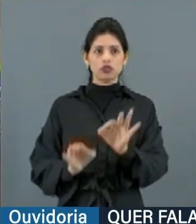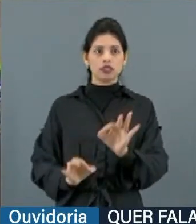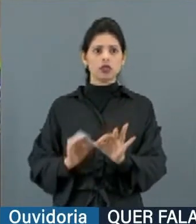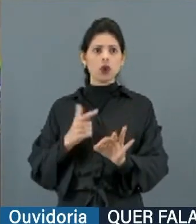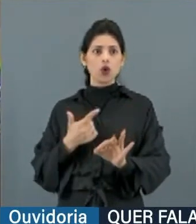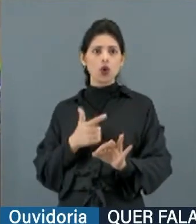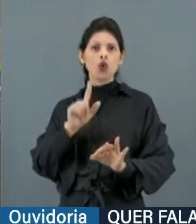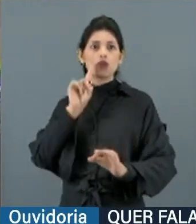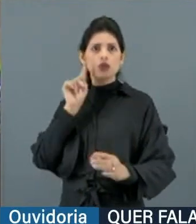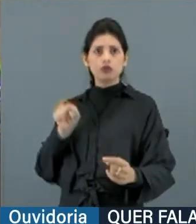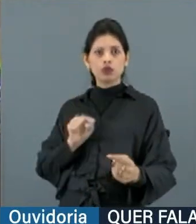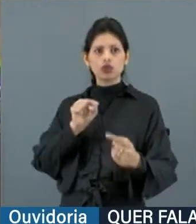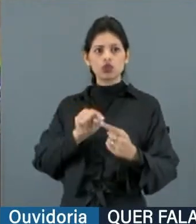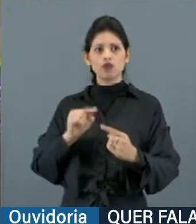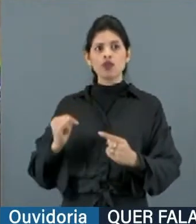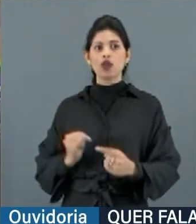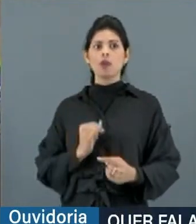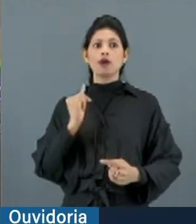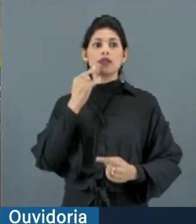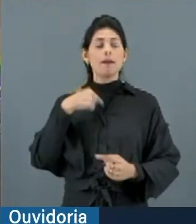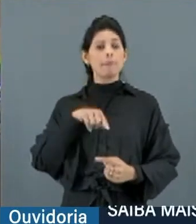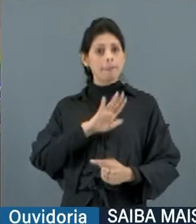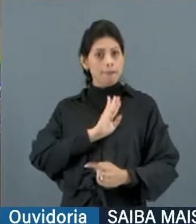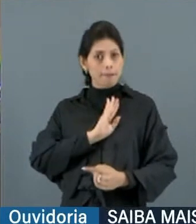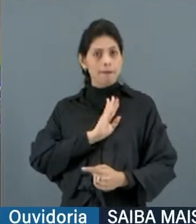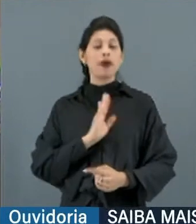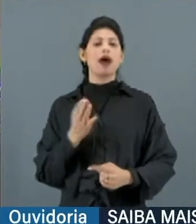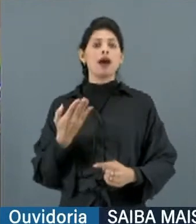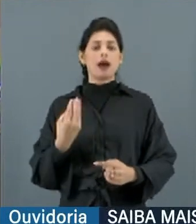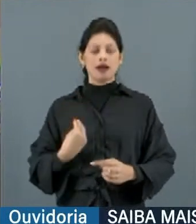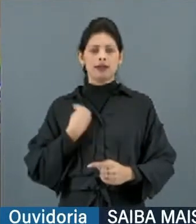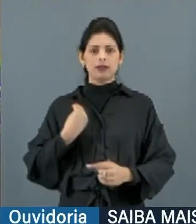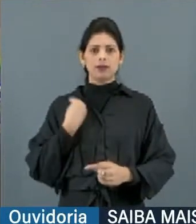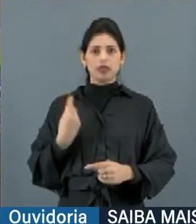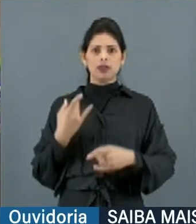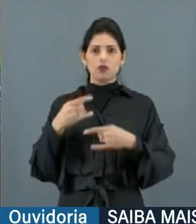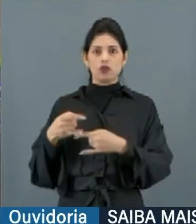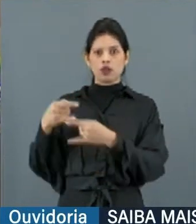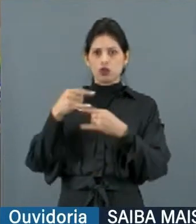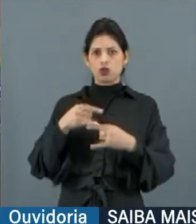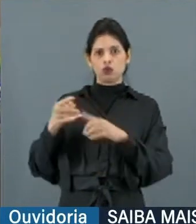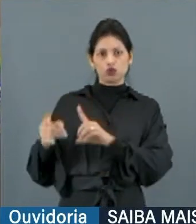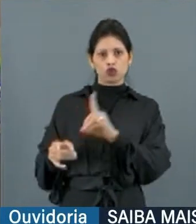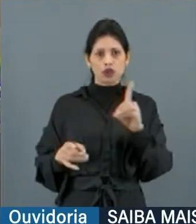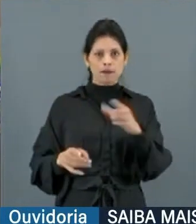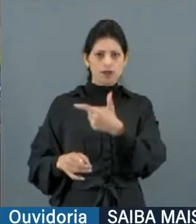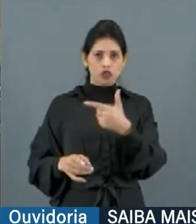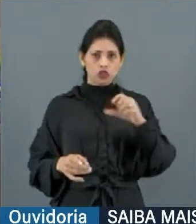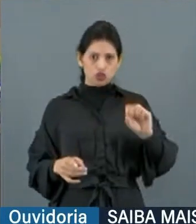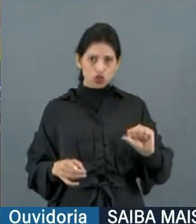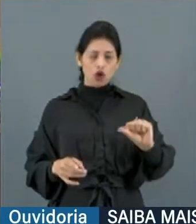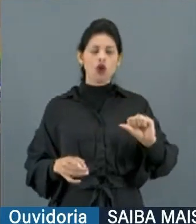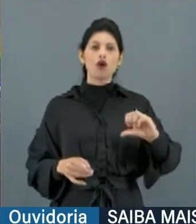julgo importante trazer aqui é a minha participação na live ocorrida no dia 29 de julho de 2021,